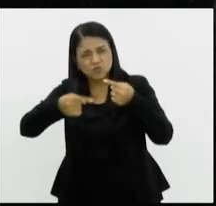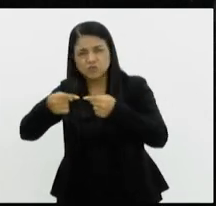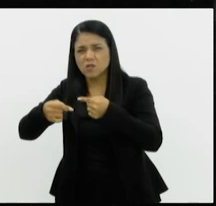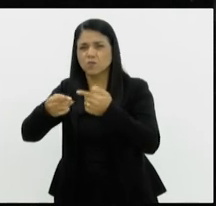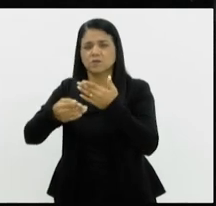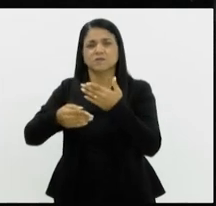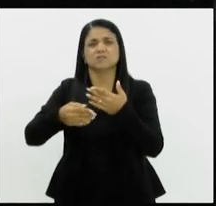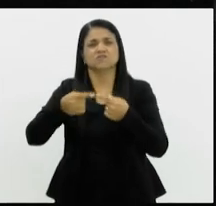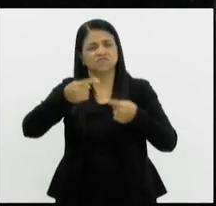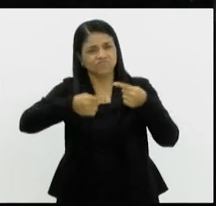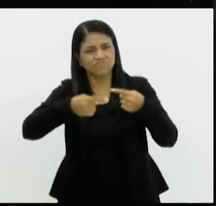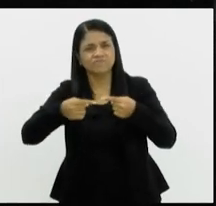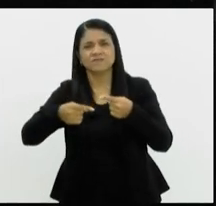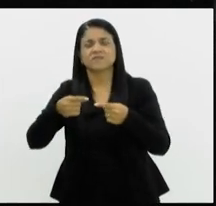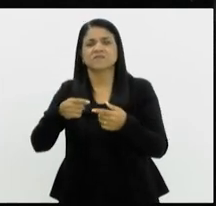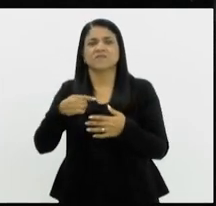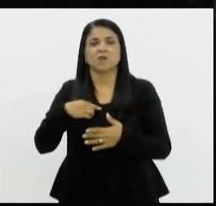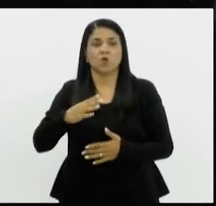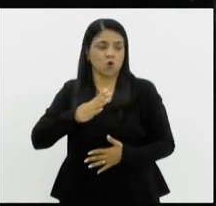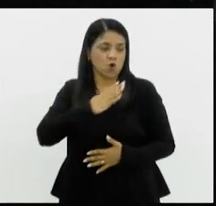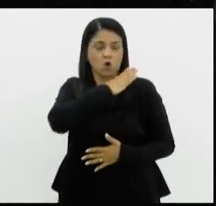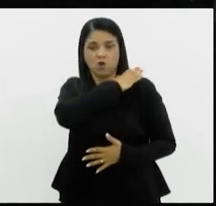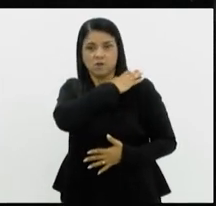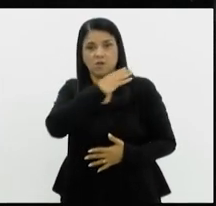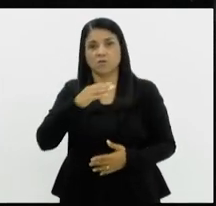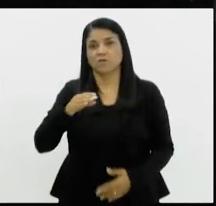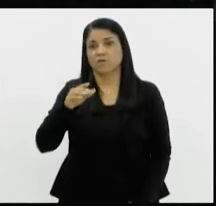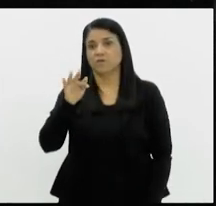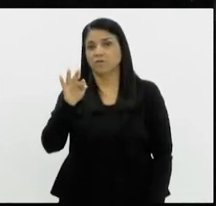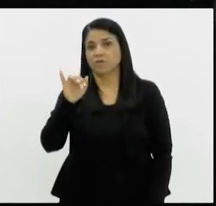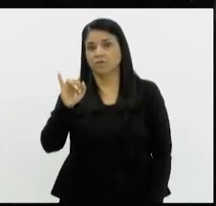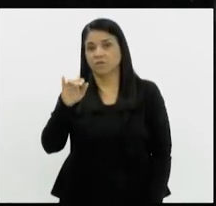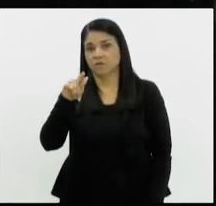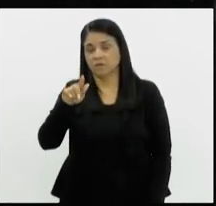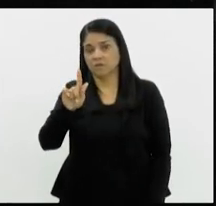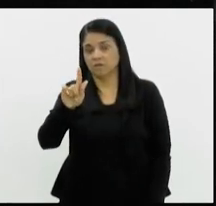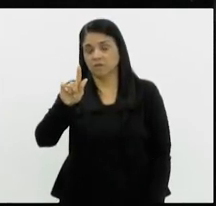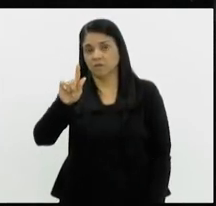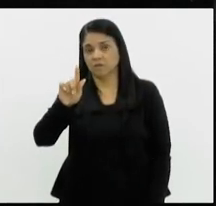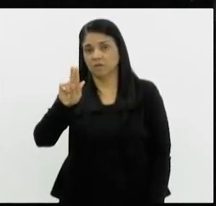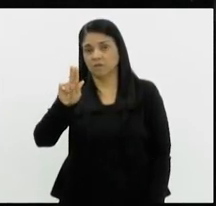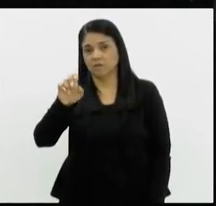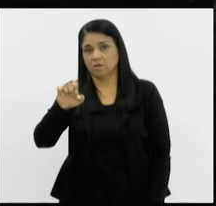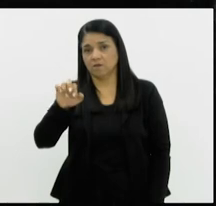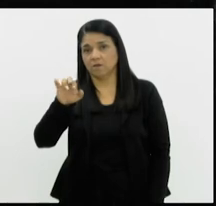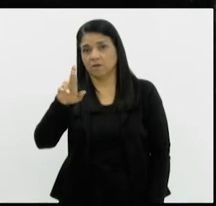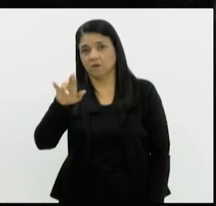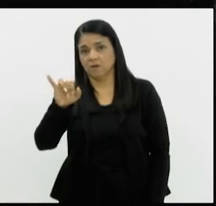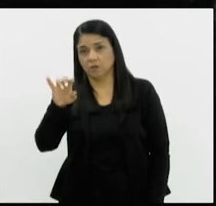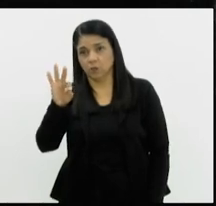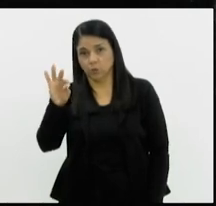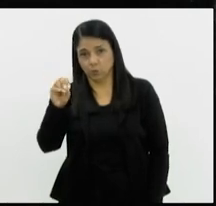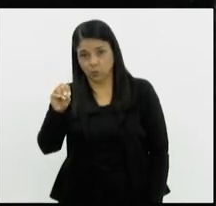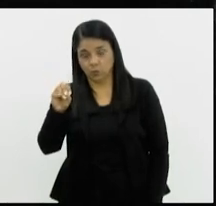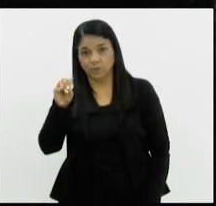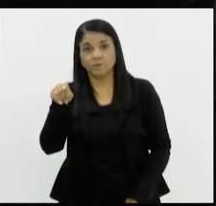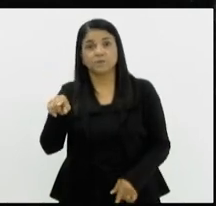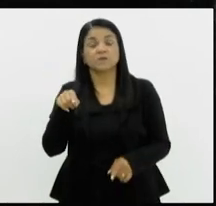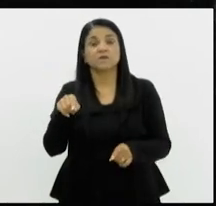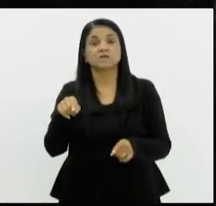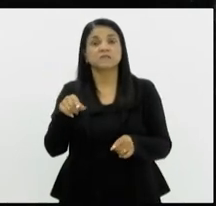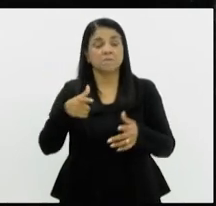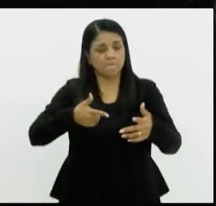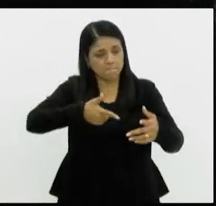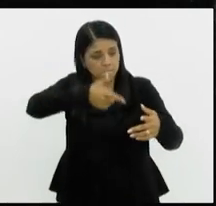diversas vezes Coronel Figueiredo e tinha um tiro exatamente na direção do motorista se a viatura não fosse